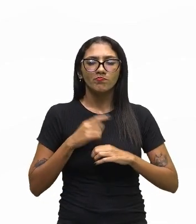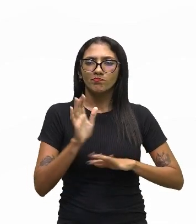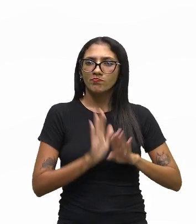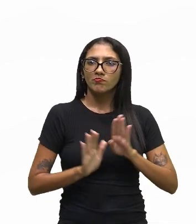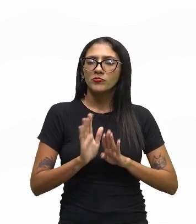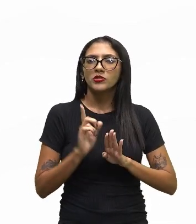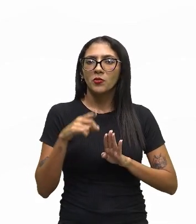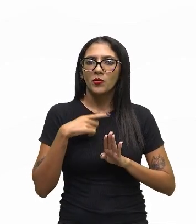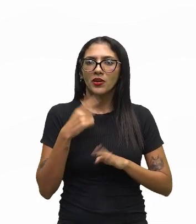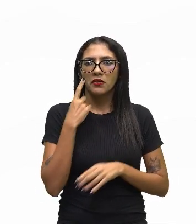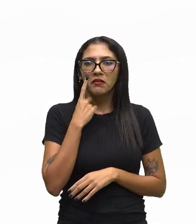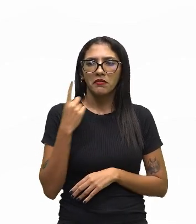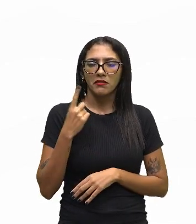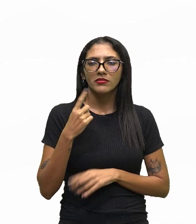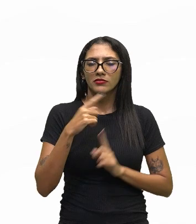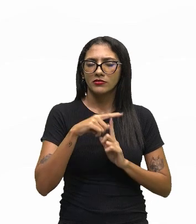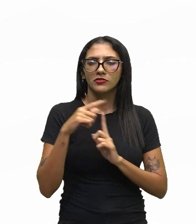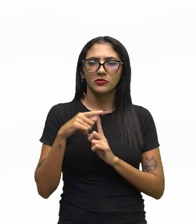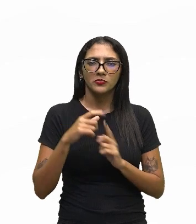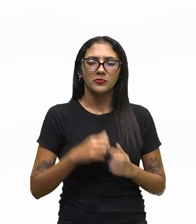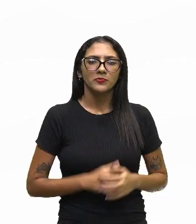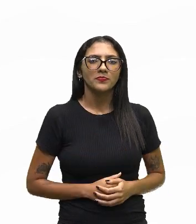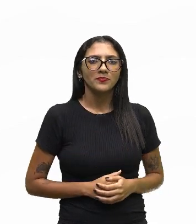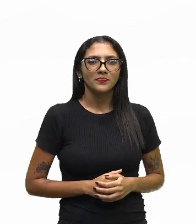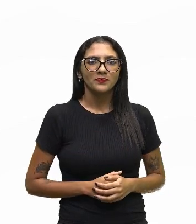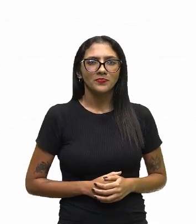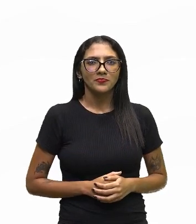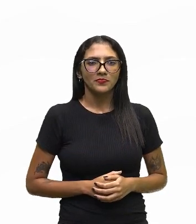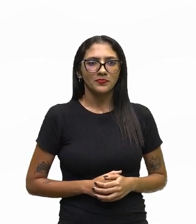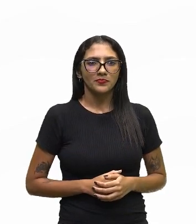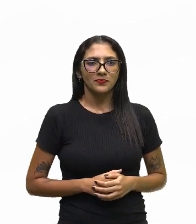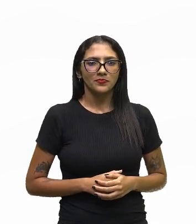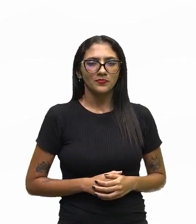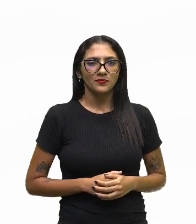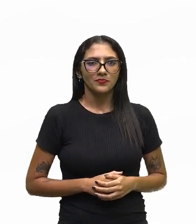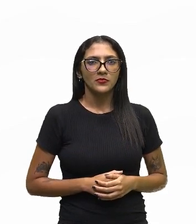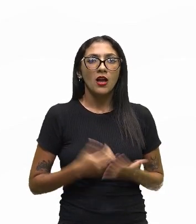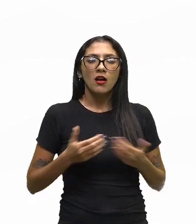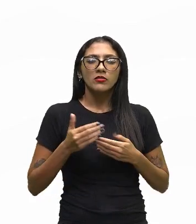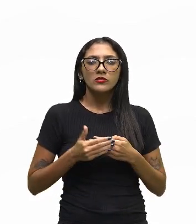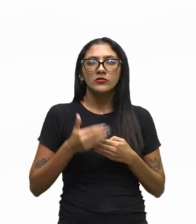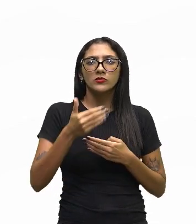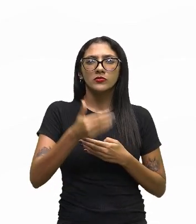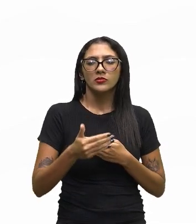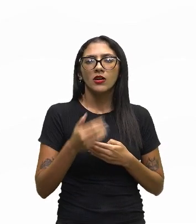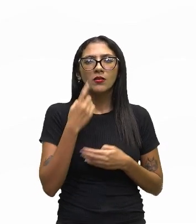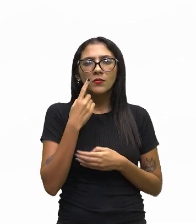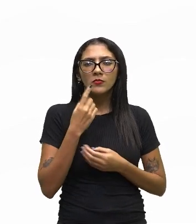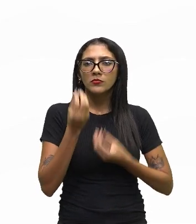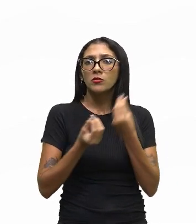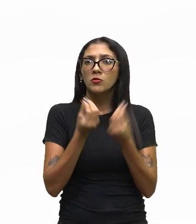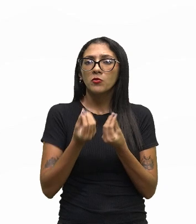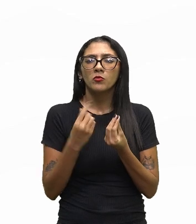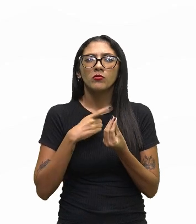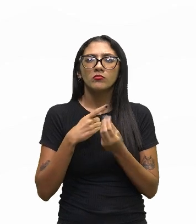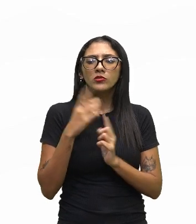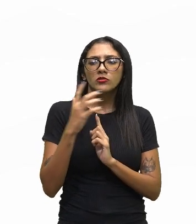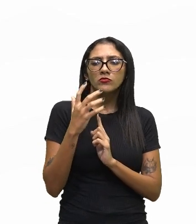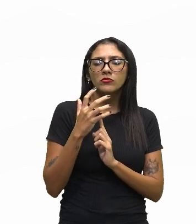essa heurística da representatividade. Então a gente vai continuar aqui vendo o que influencia nas